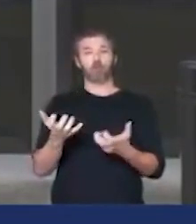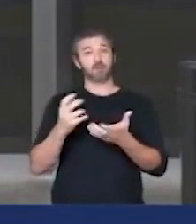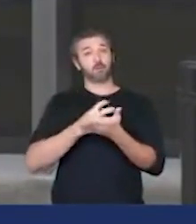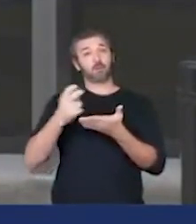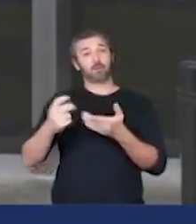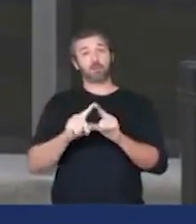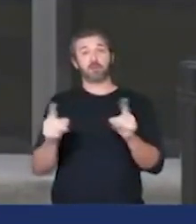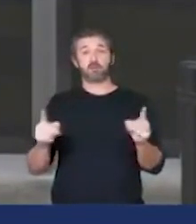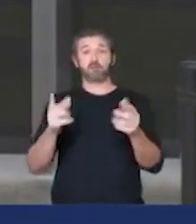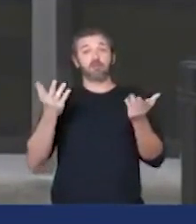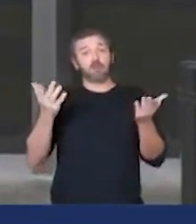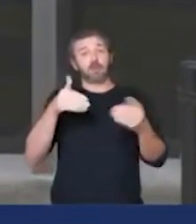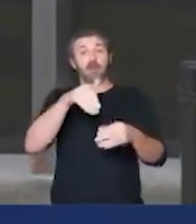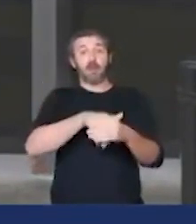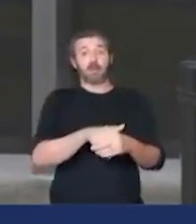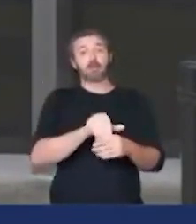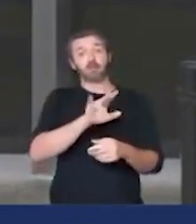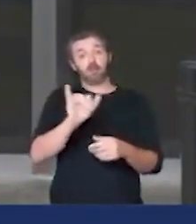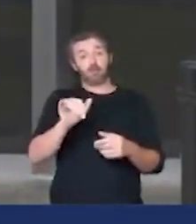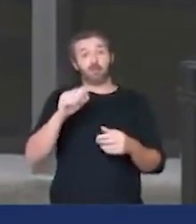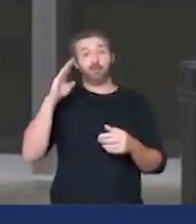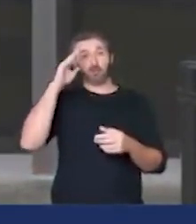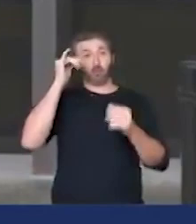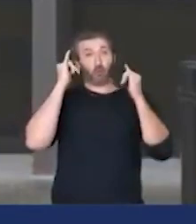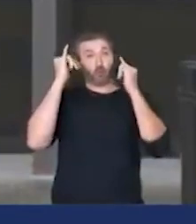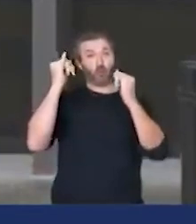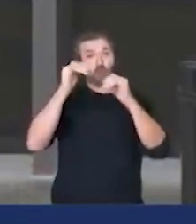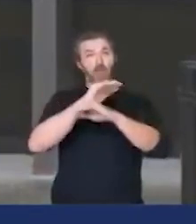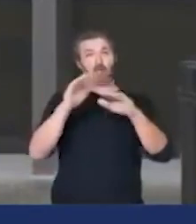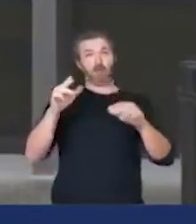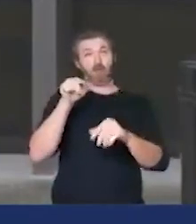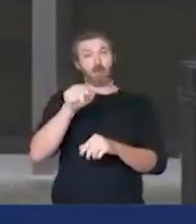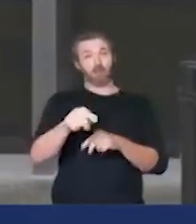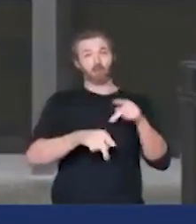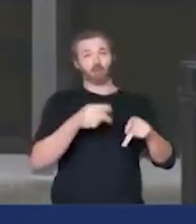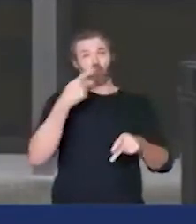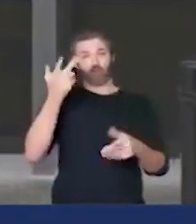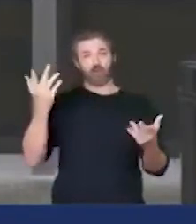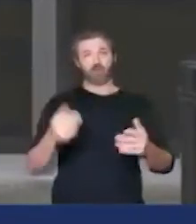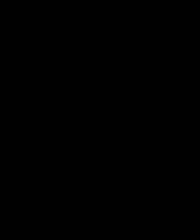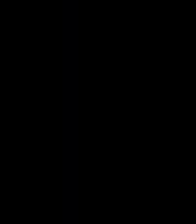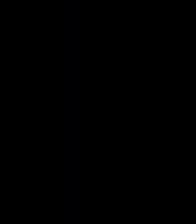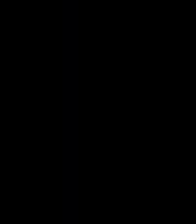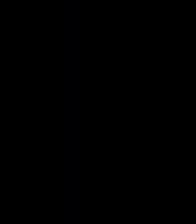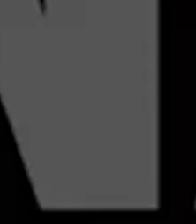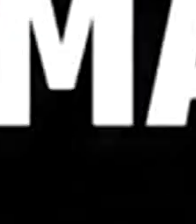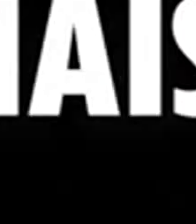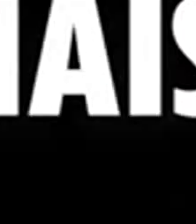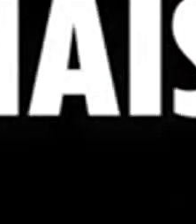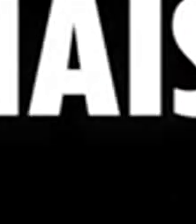muito impeachment, mas vai chegar às eleições, Bolsonaro nunca mais. Esse vai ser o recado do povo brasileiro.